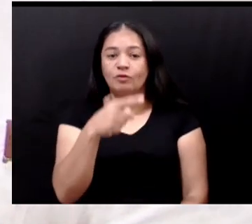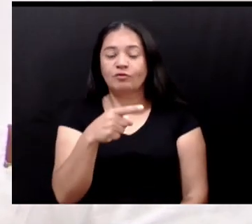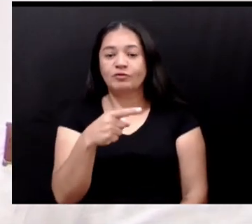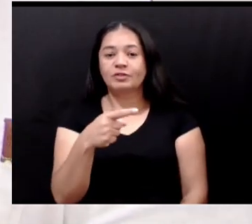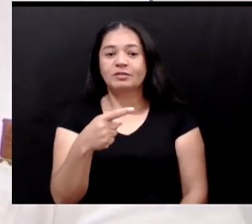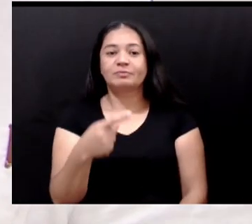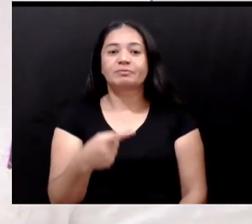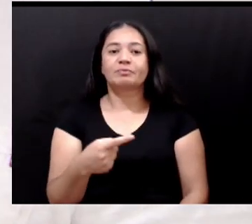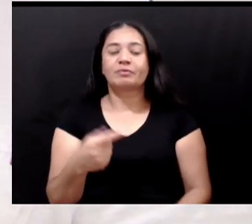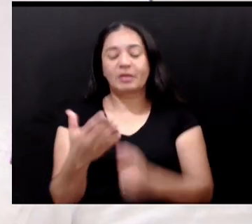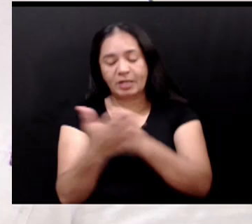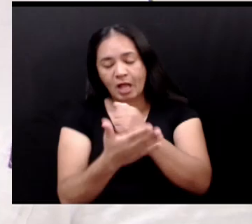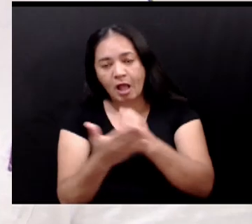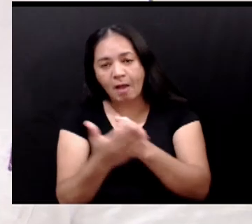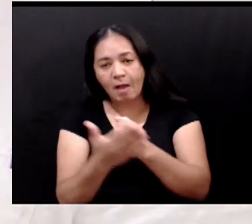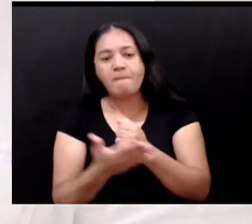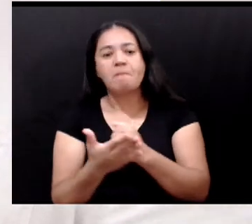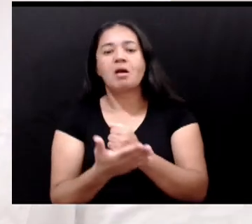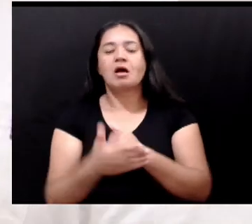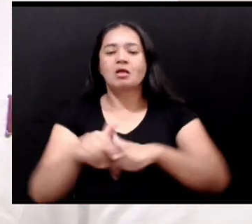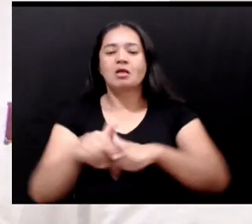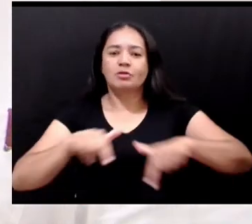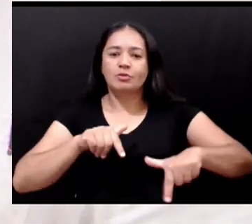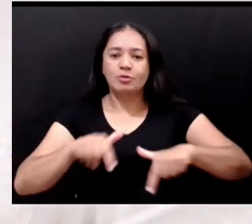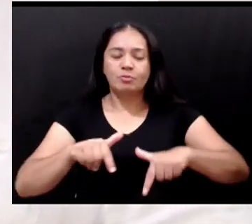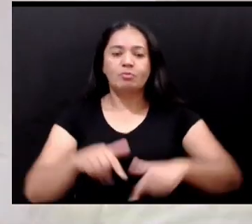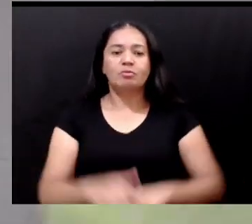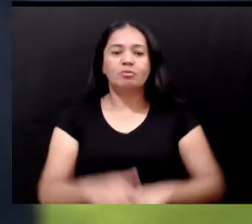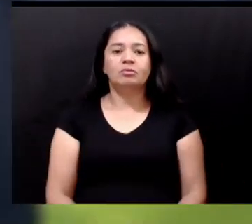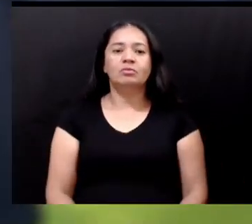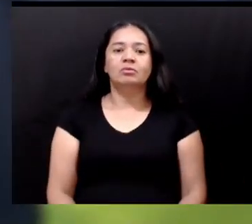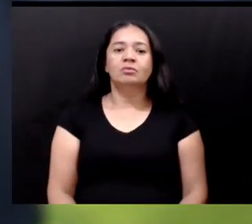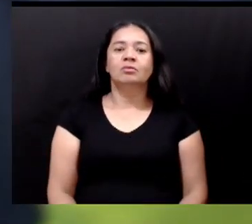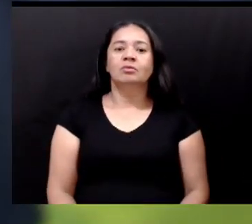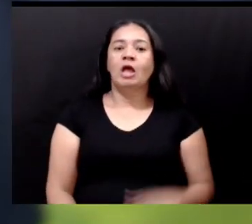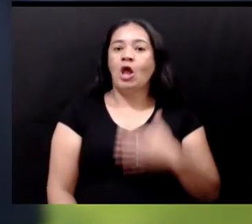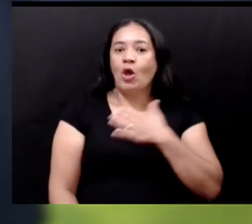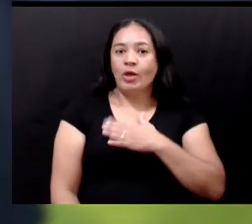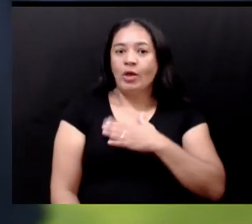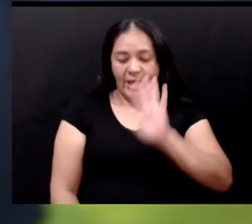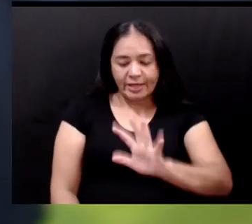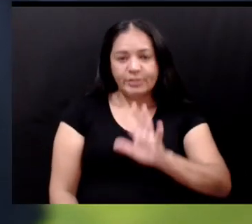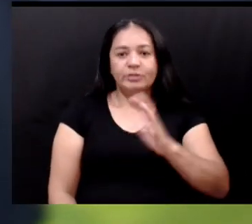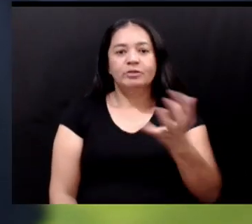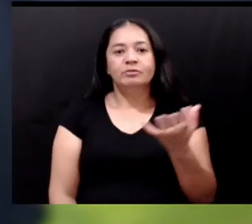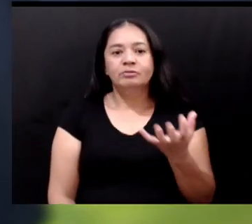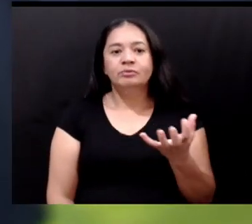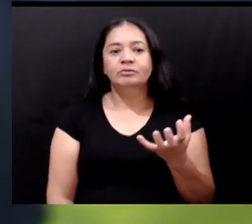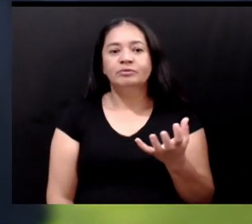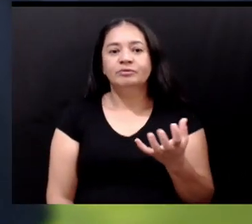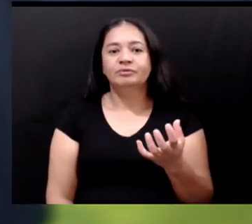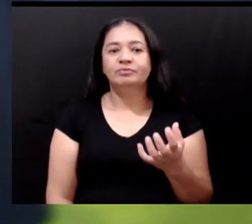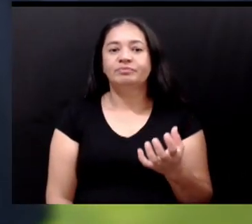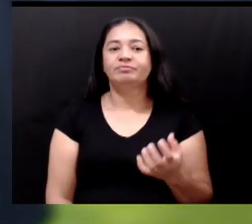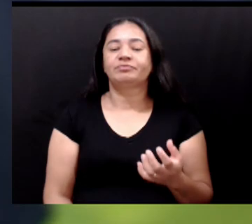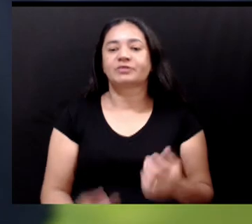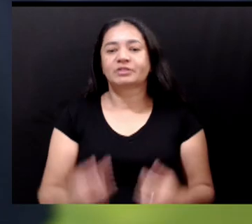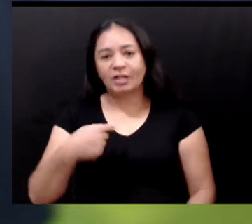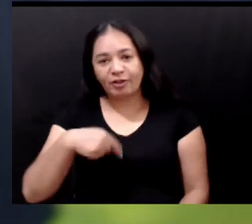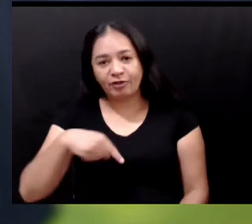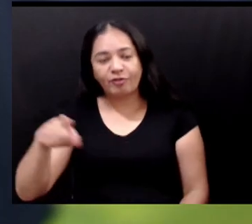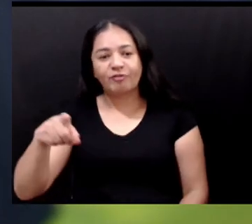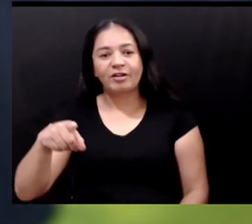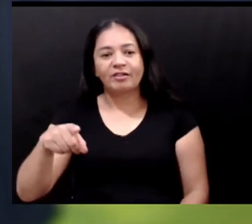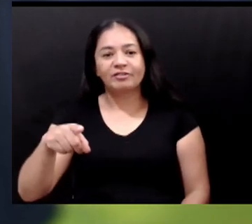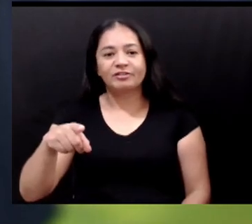base do trabalho do podólogo. Gostei, é isso que eu quero, eu vou me aprofundar. Então aí nós já